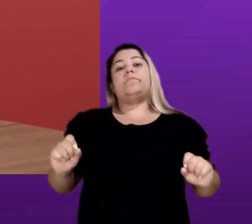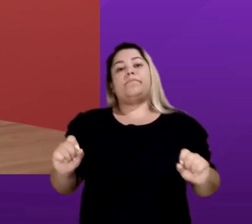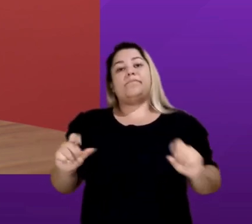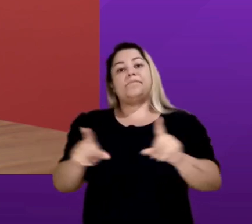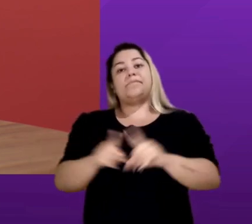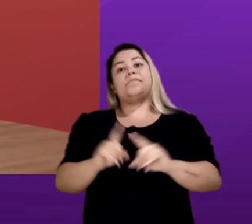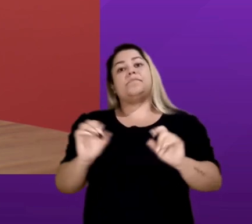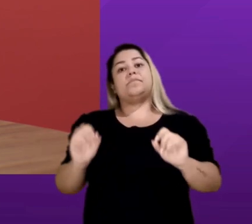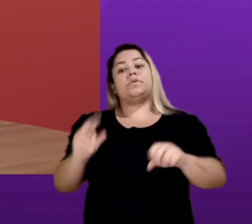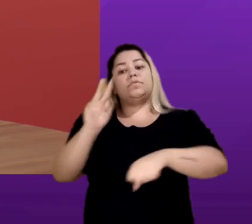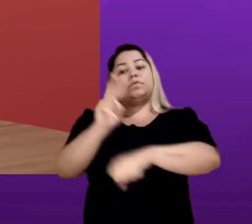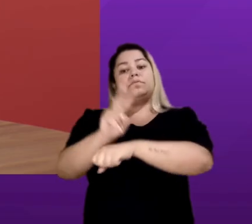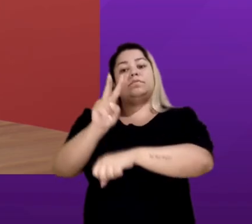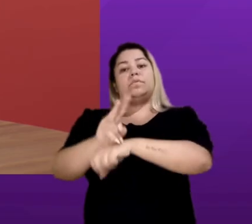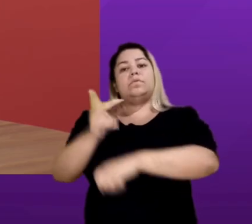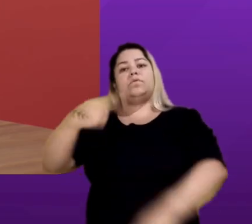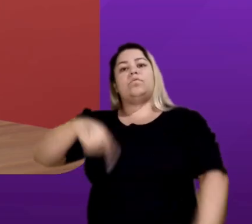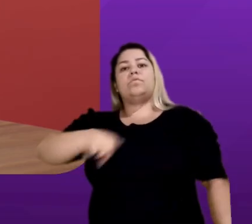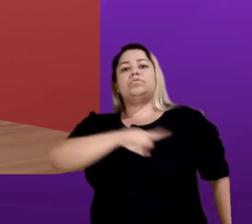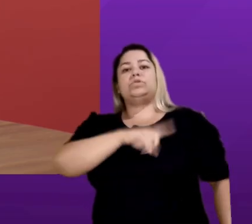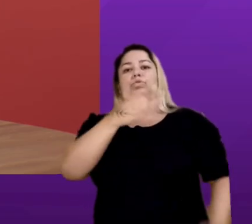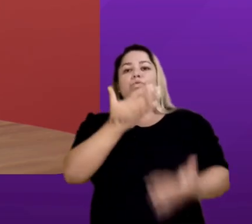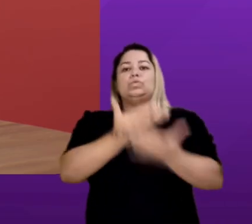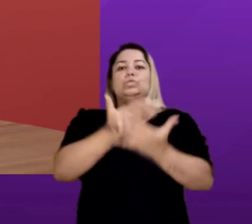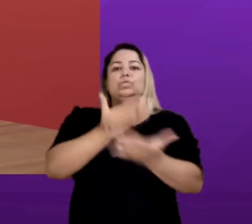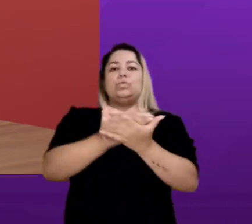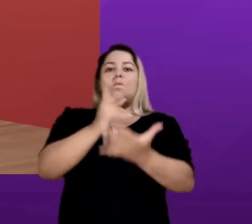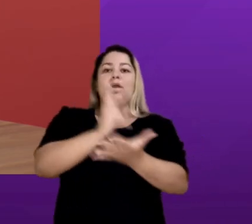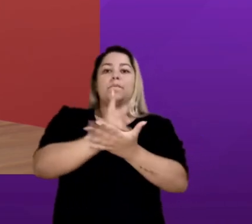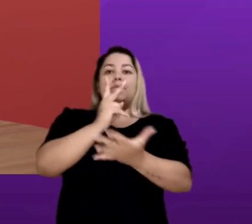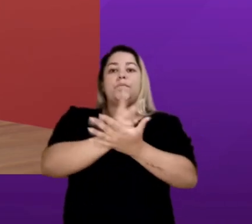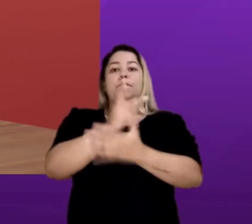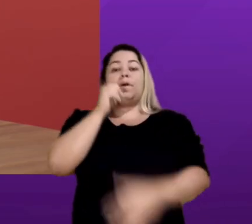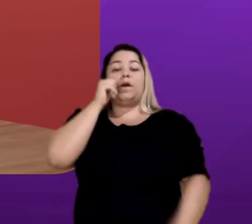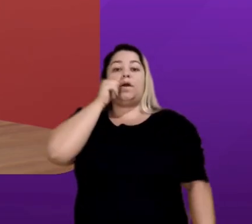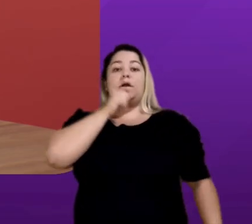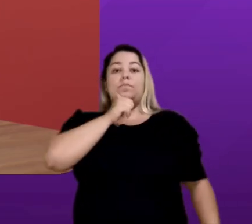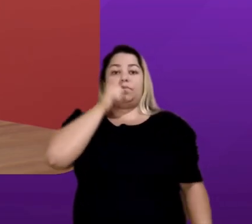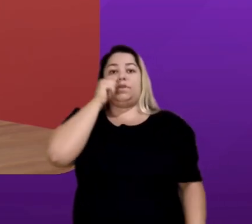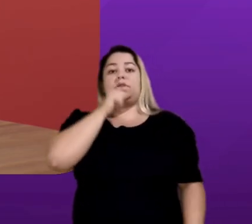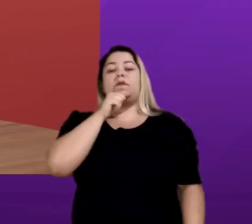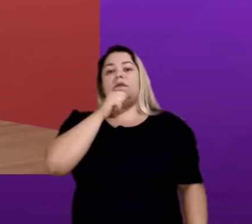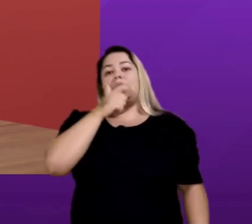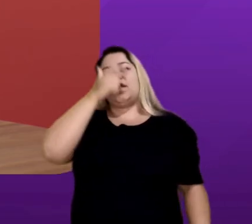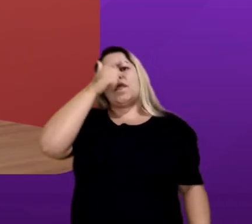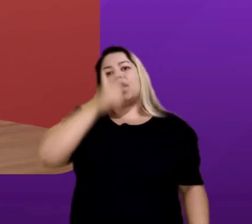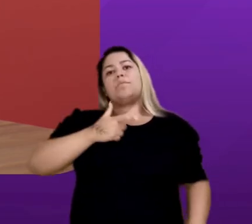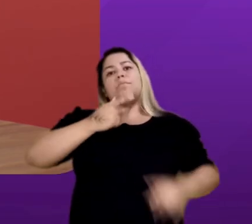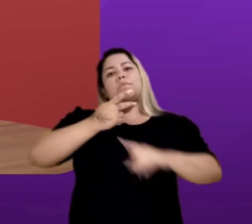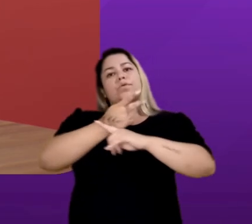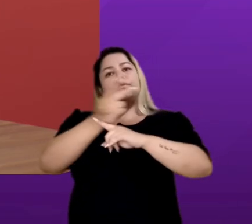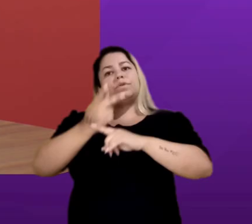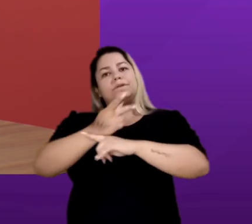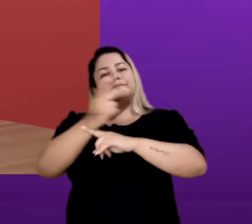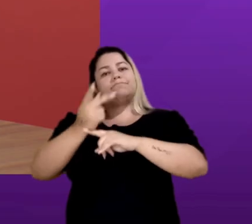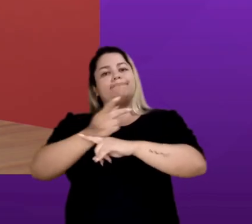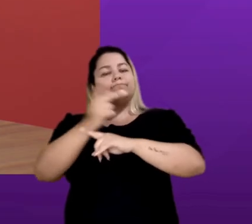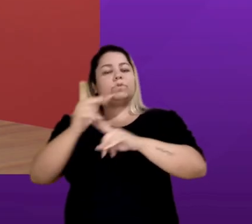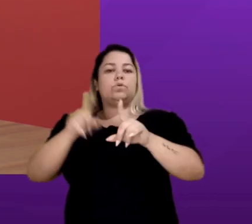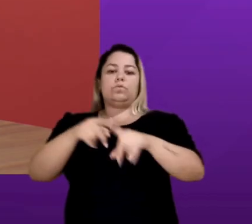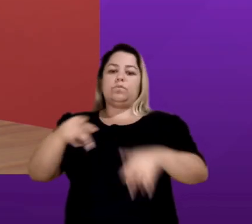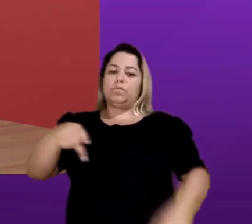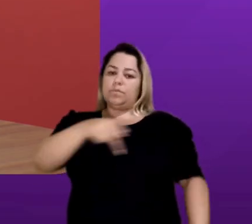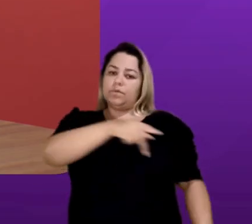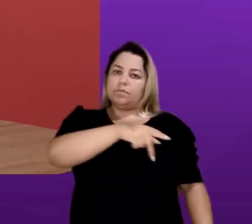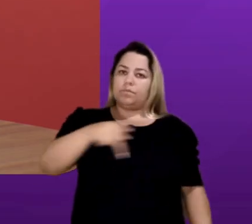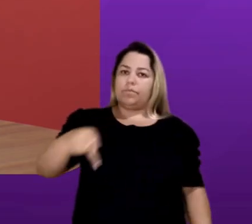E o estudo mesmo, né? Então, assim, uma mulher, eu procurei o tempo inteiro, seja como professora, seja